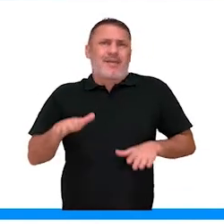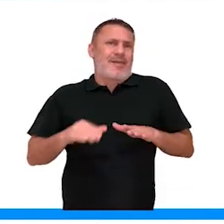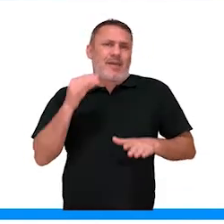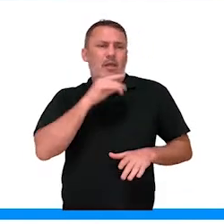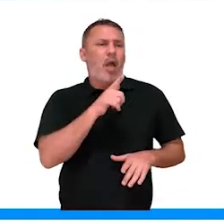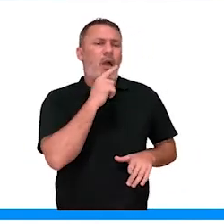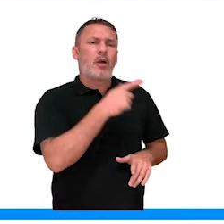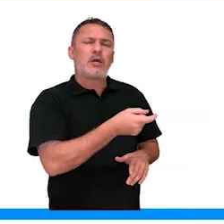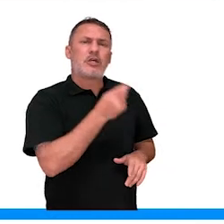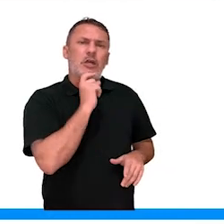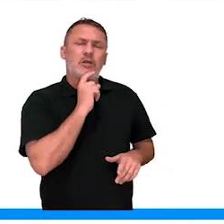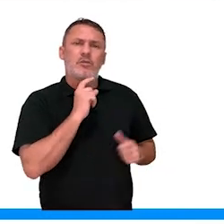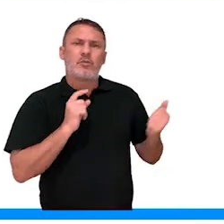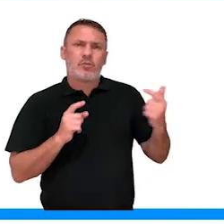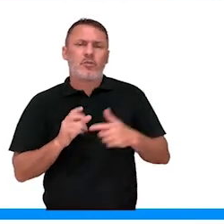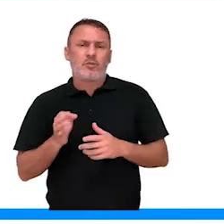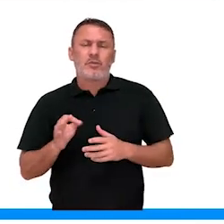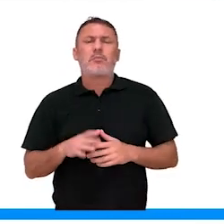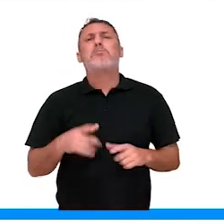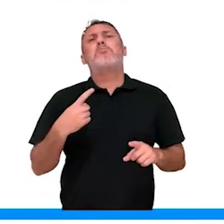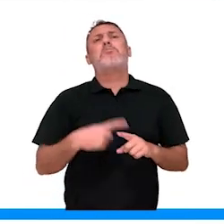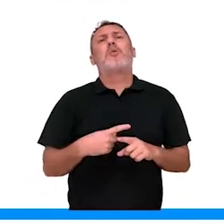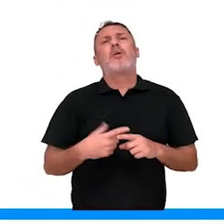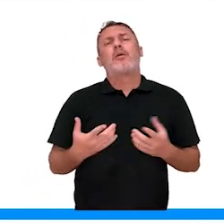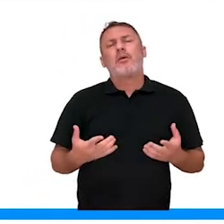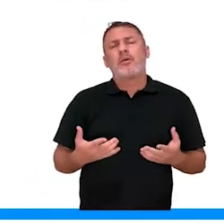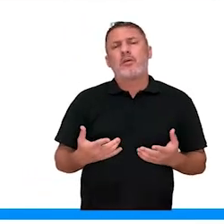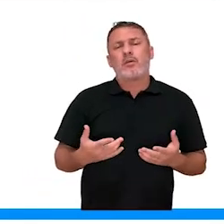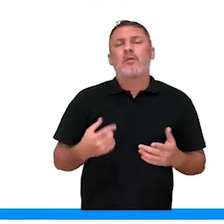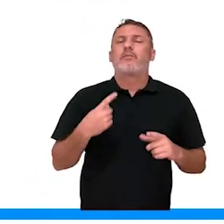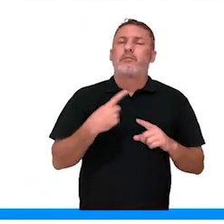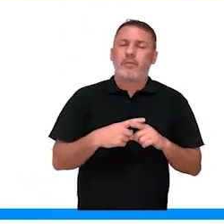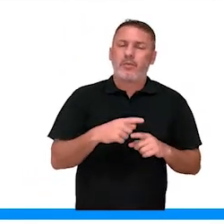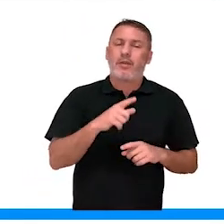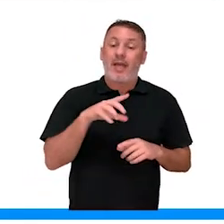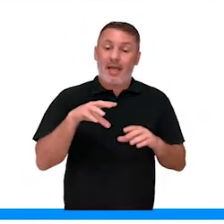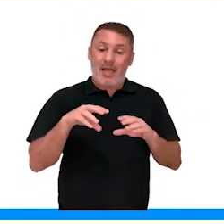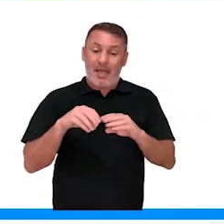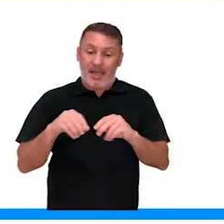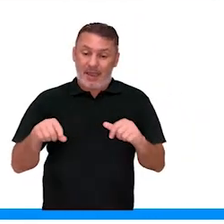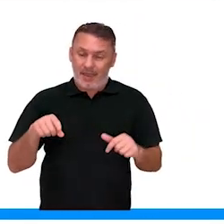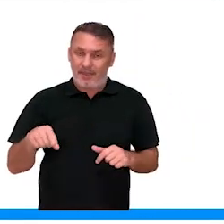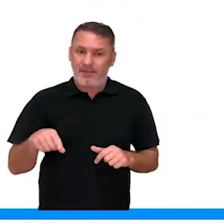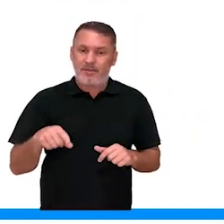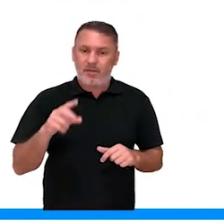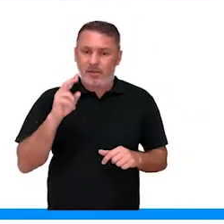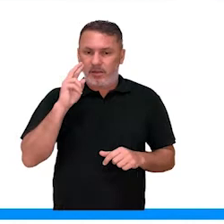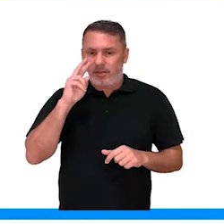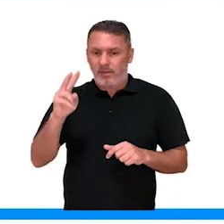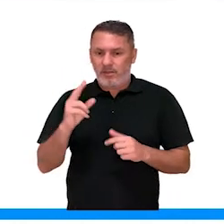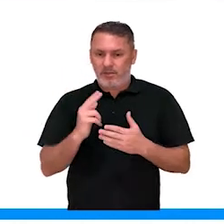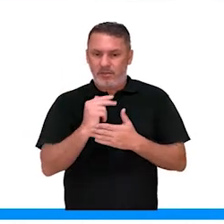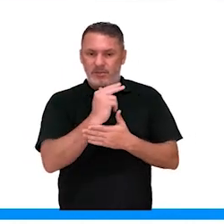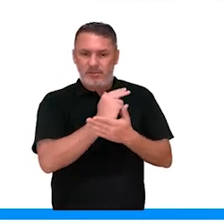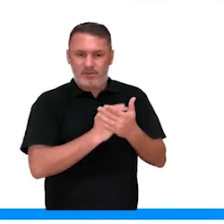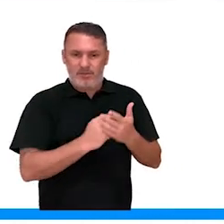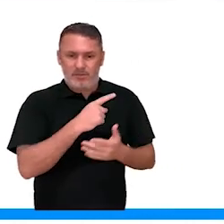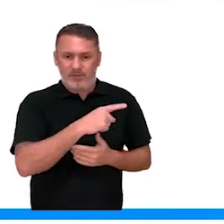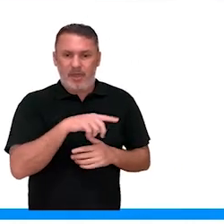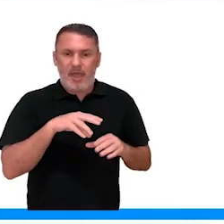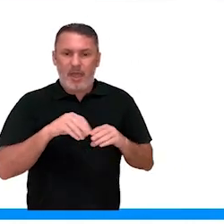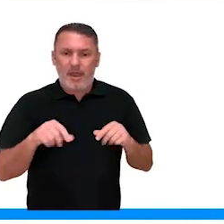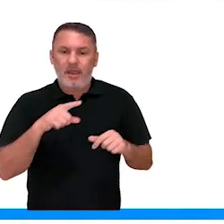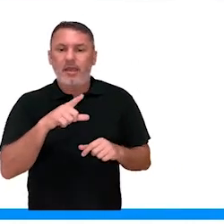está bem mais quente do que a água. Por que isso acontece? Porque a areia, como a gente pode observar no